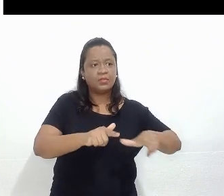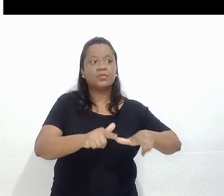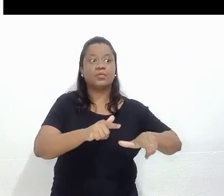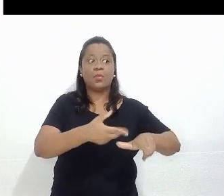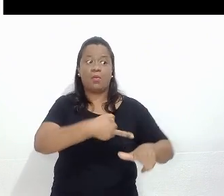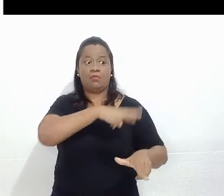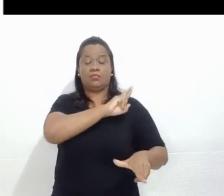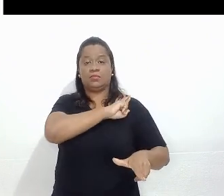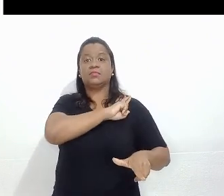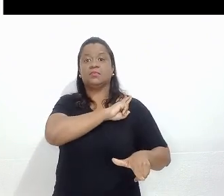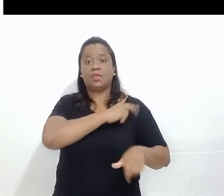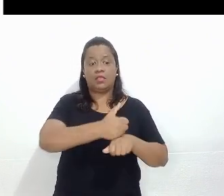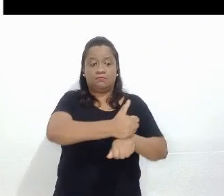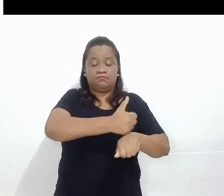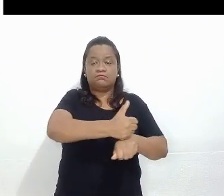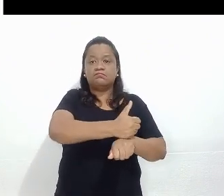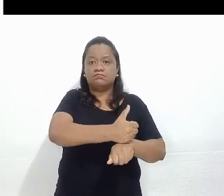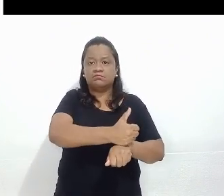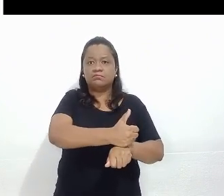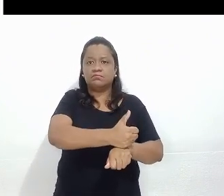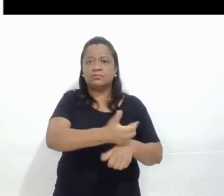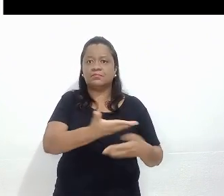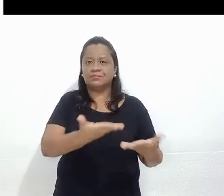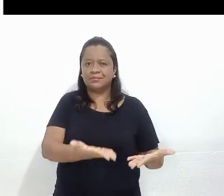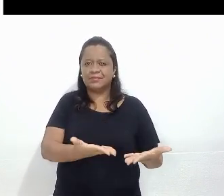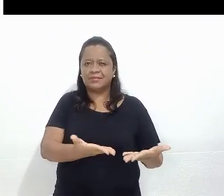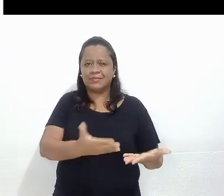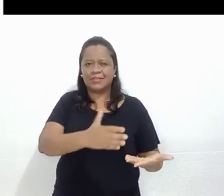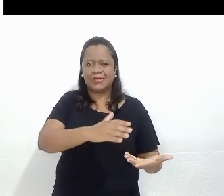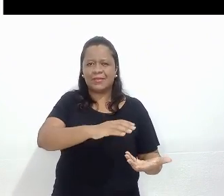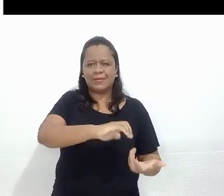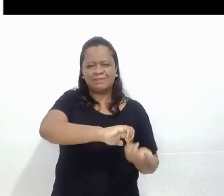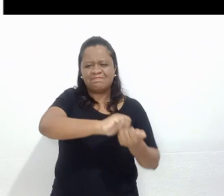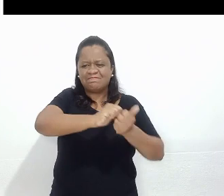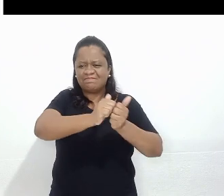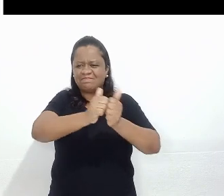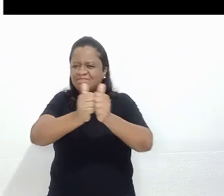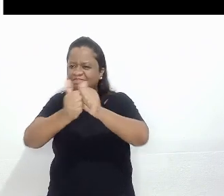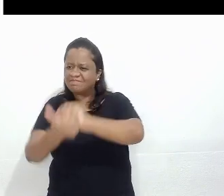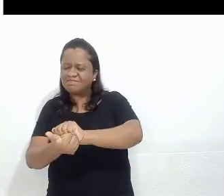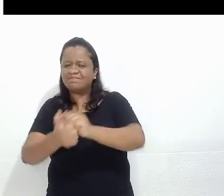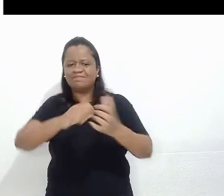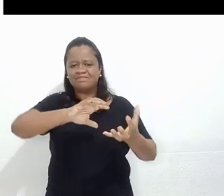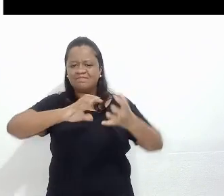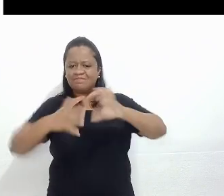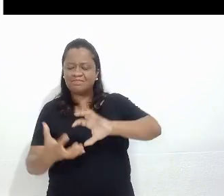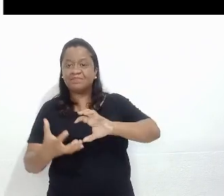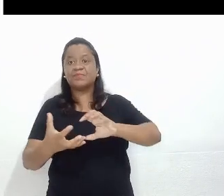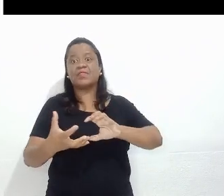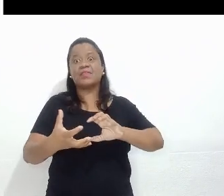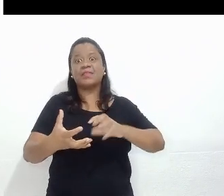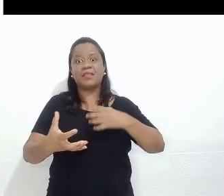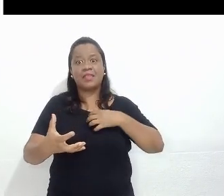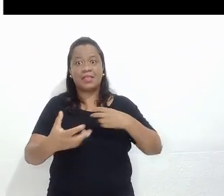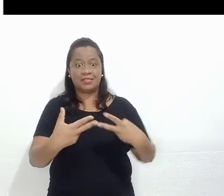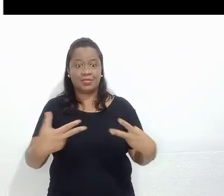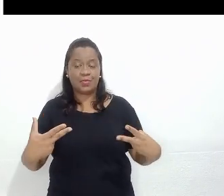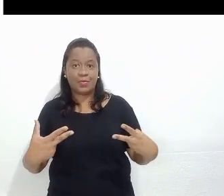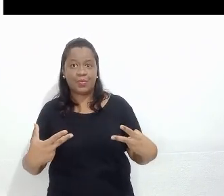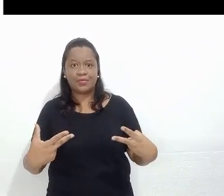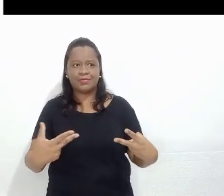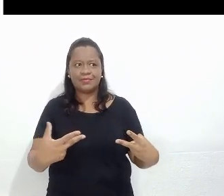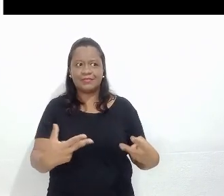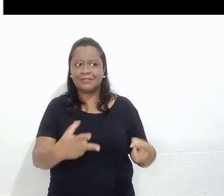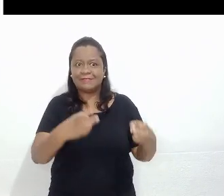função, e aquilo vai né, se encaixando, e essa coisa é fantástica, assim, né, de cada um assume